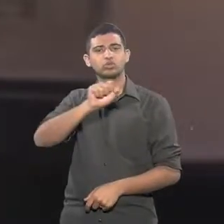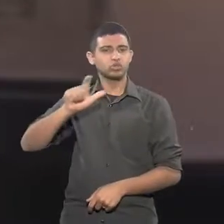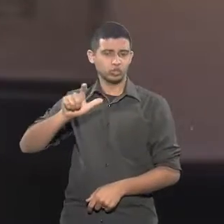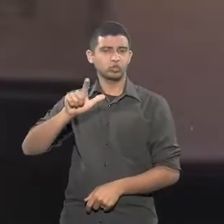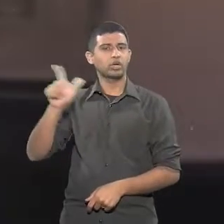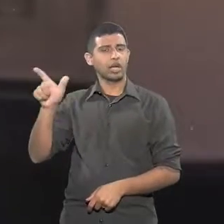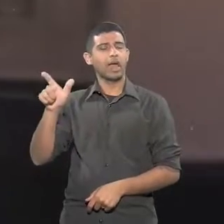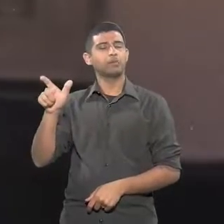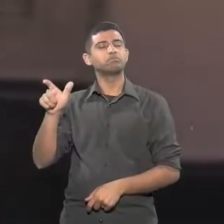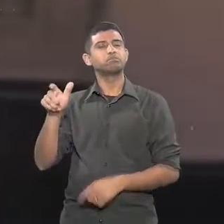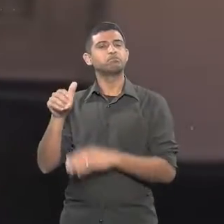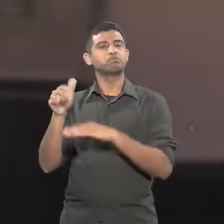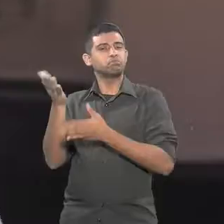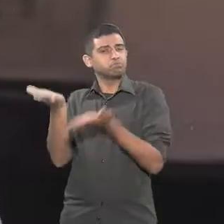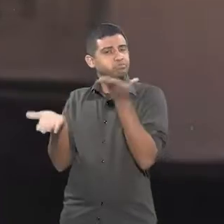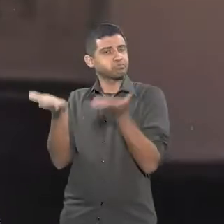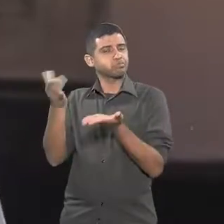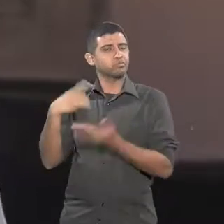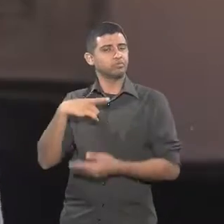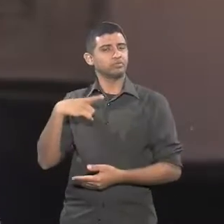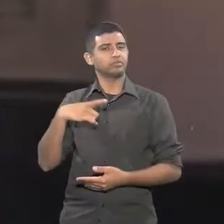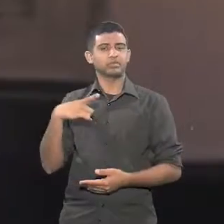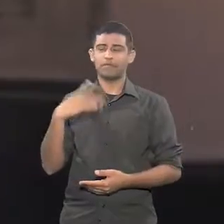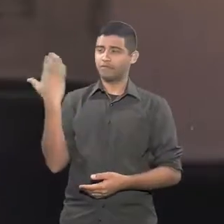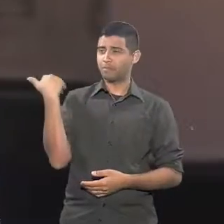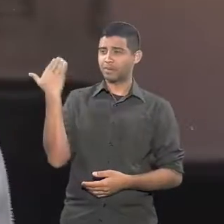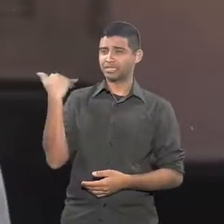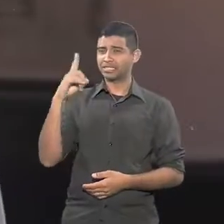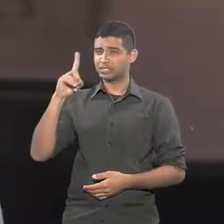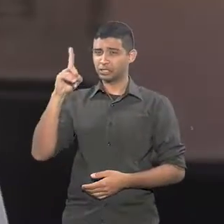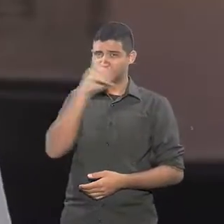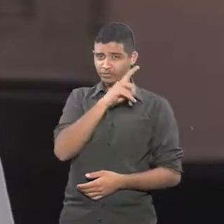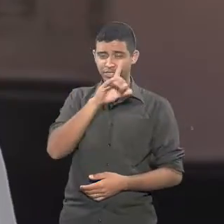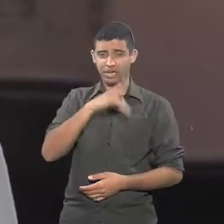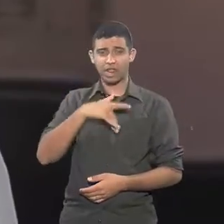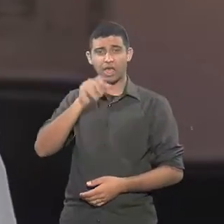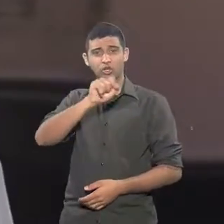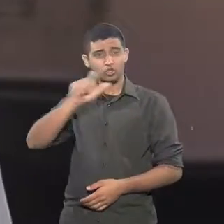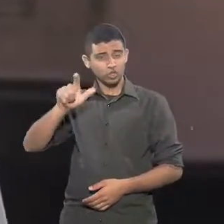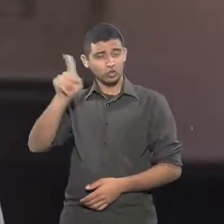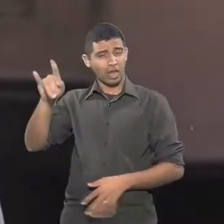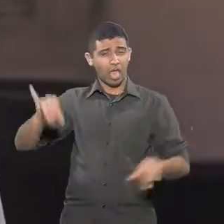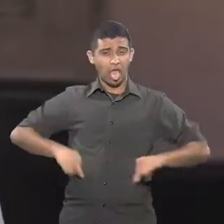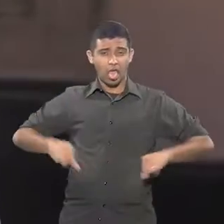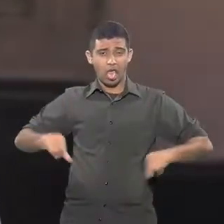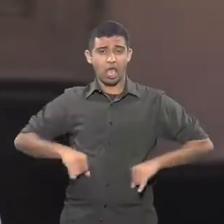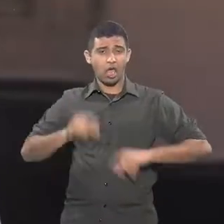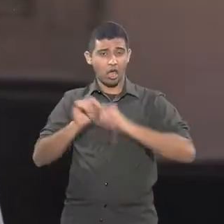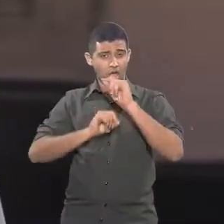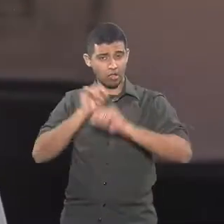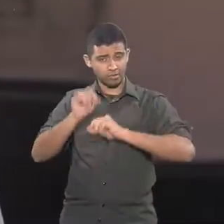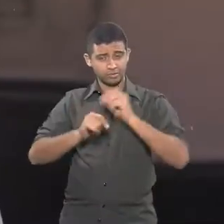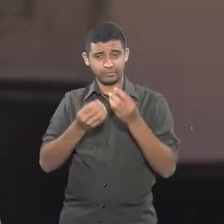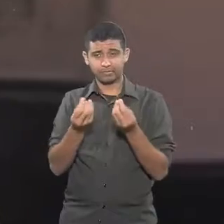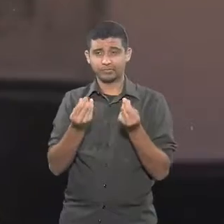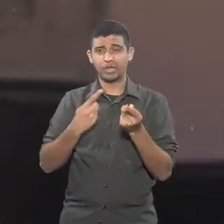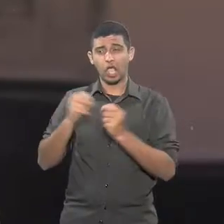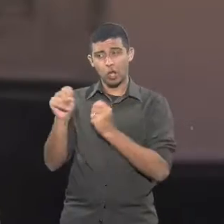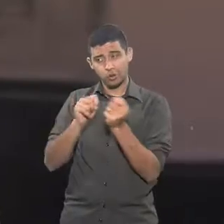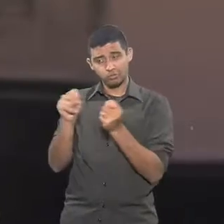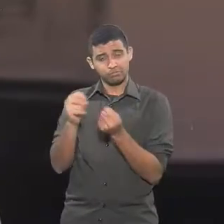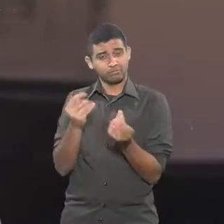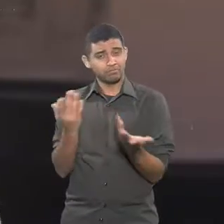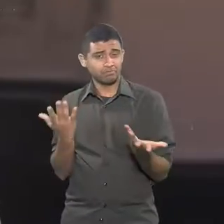uma estabilizada, né? Então a gente teve um momento de maior dificuldade, o Sudeste sofre muito com com essa